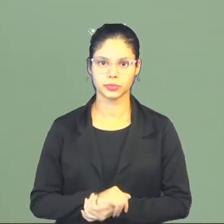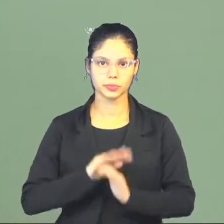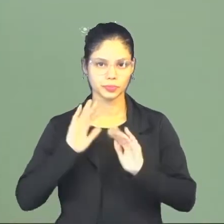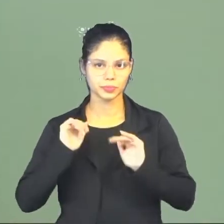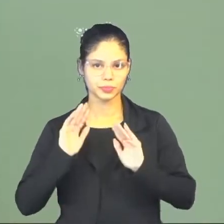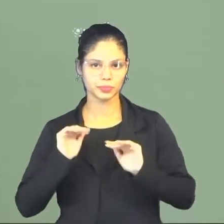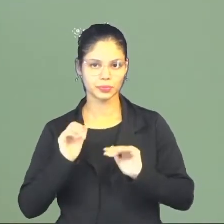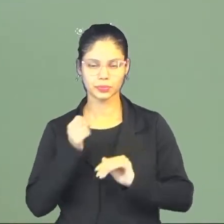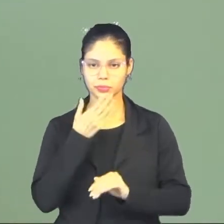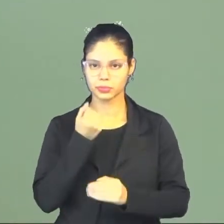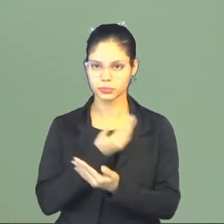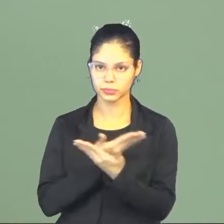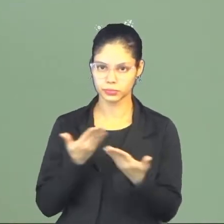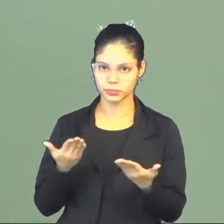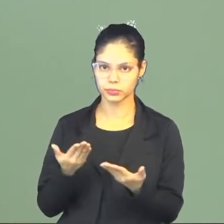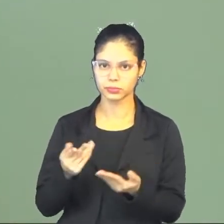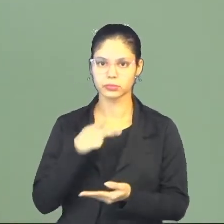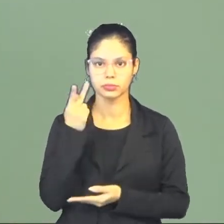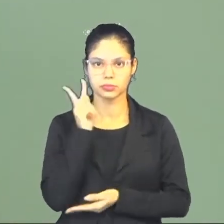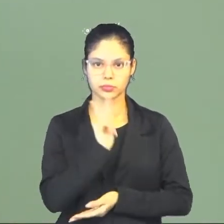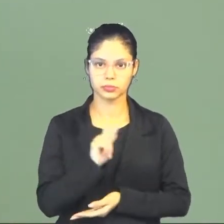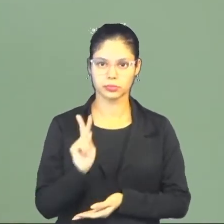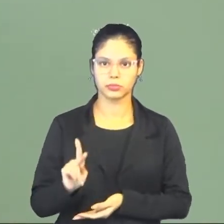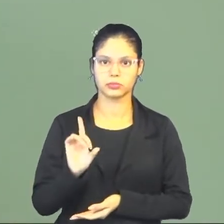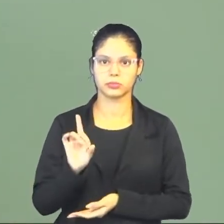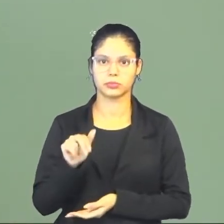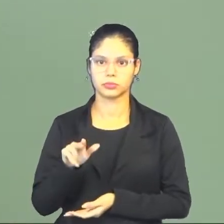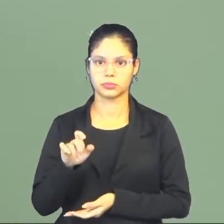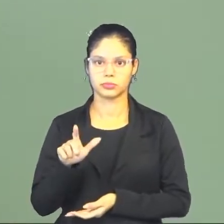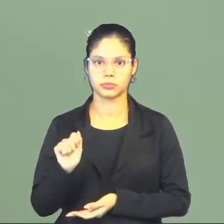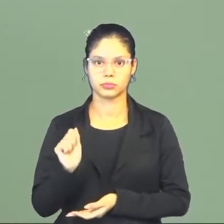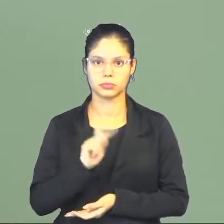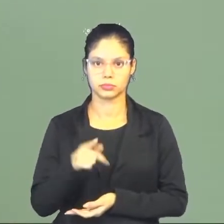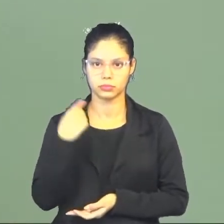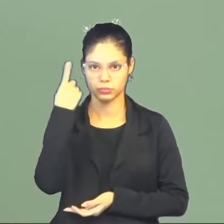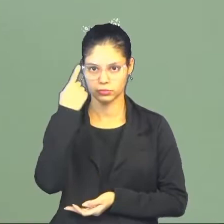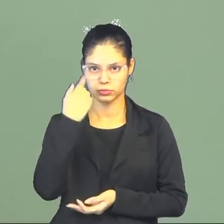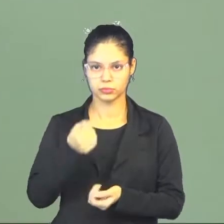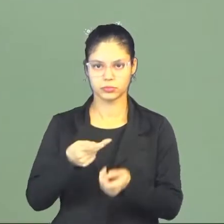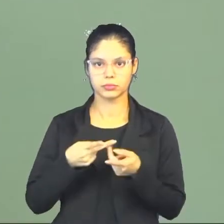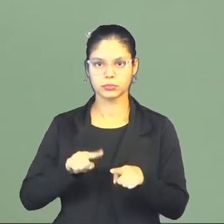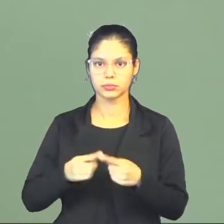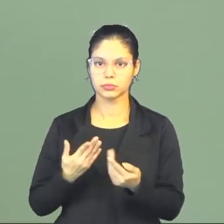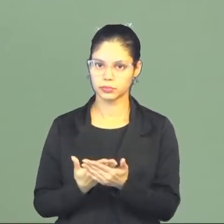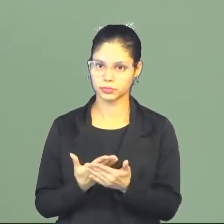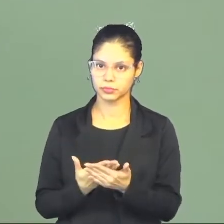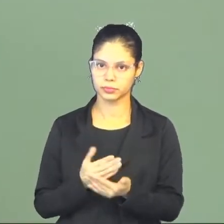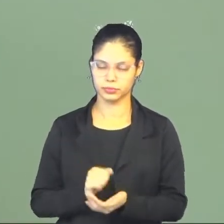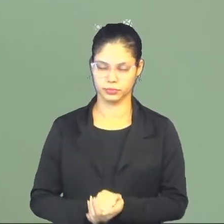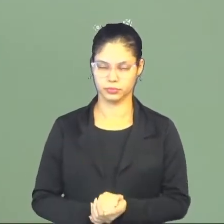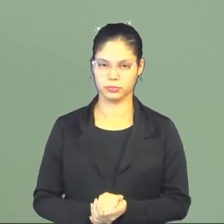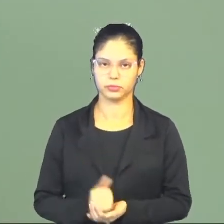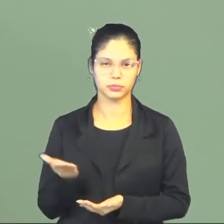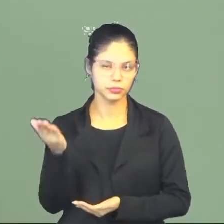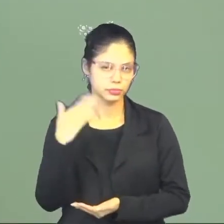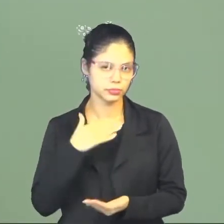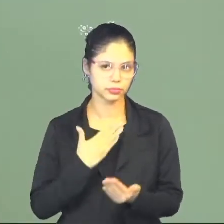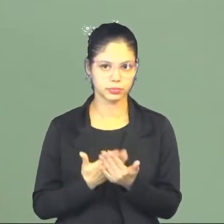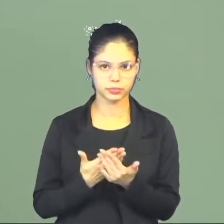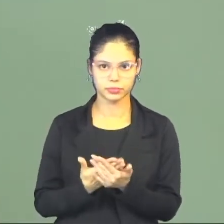Olá galerinha, tudo bem? Aqui quem vos fala é o professor Daniel, professor de língua espanhola. Sejam bem-vindos a mais uma aula. Então, vamos